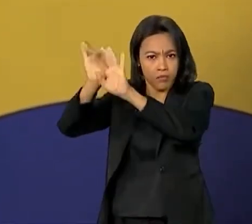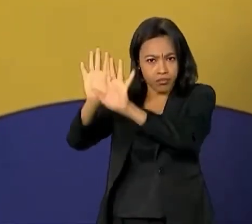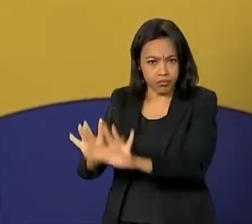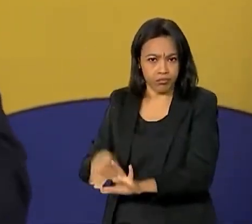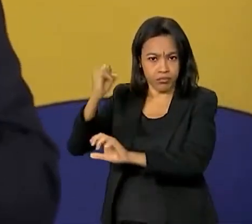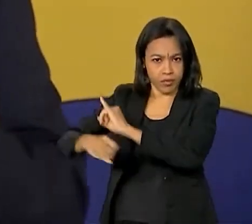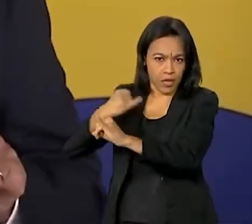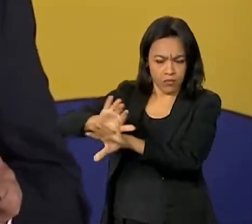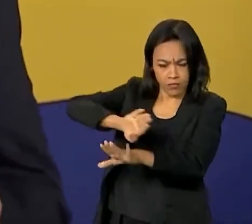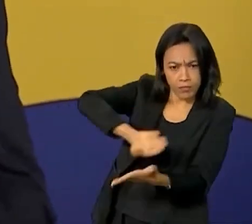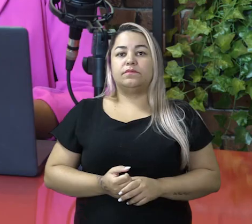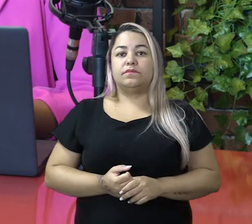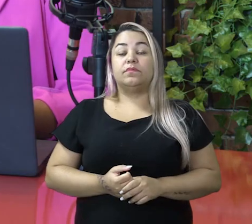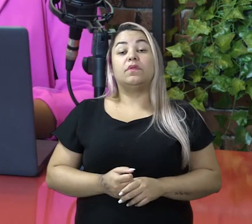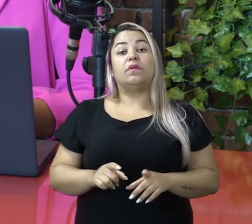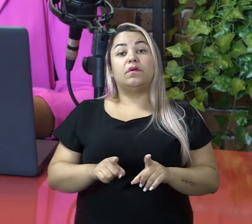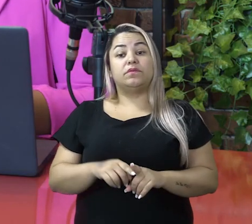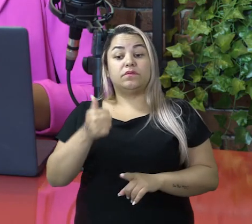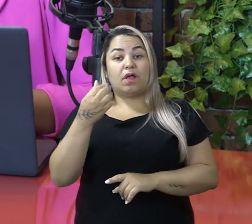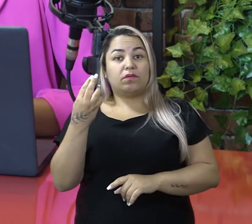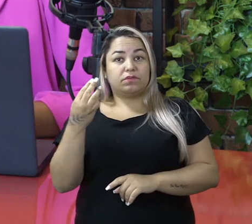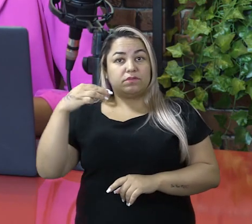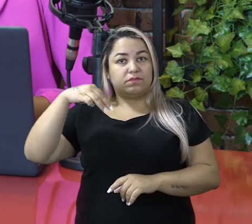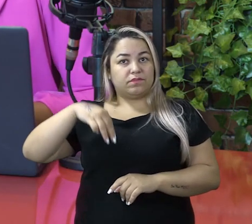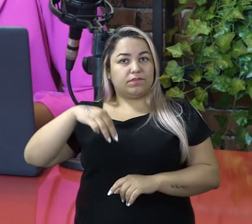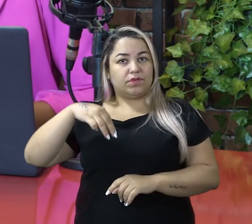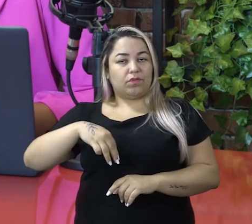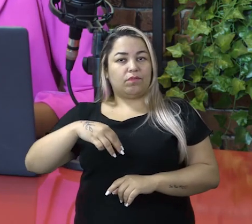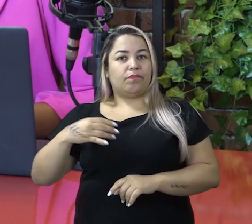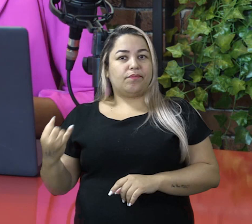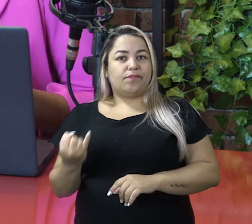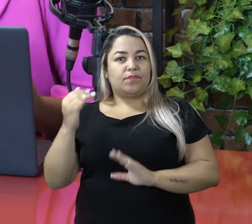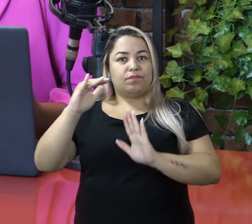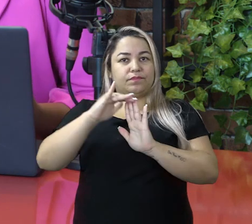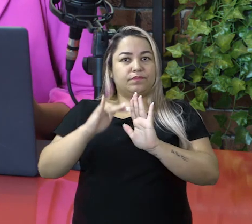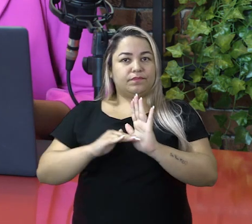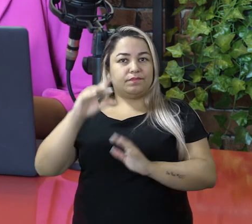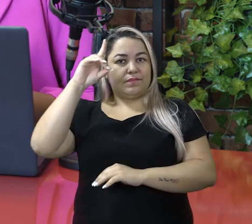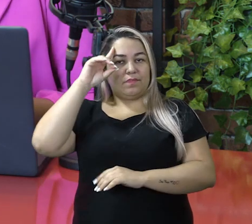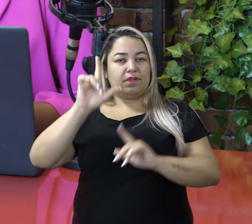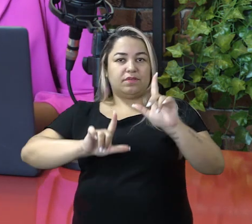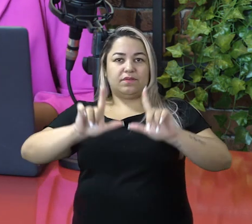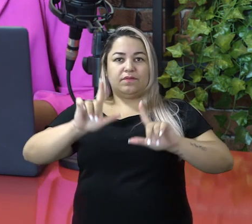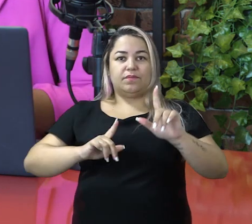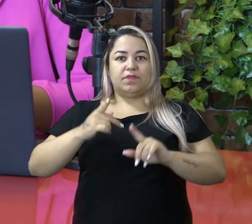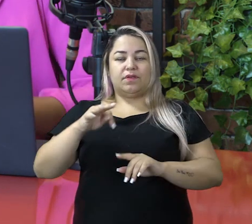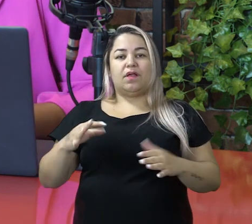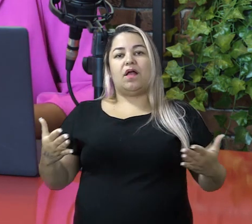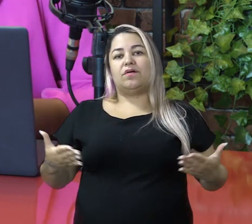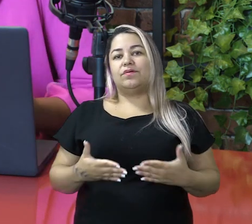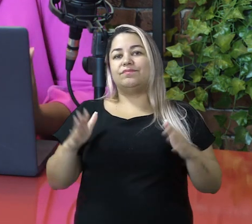e companheiras, que eu quero entregar. E esse foi mais um 13 Minutos, com os destaques dos últimos dias na TV